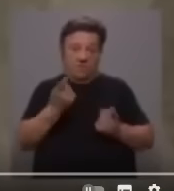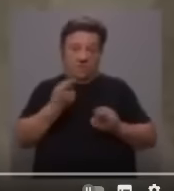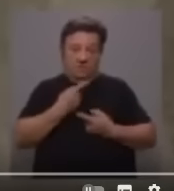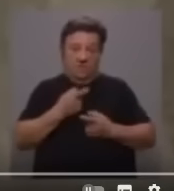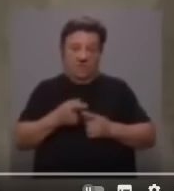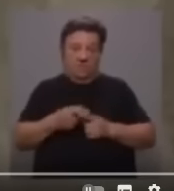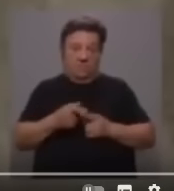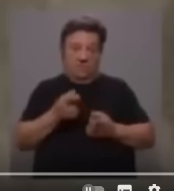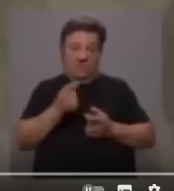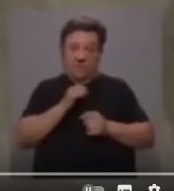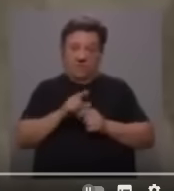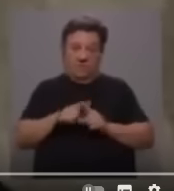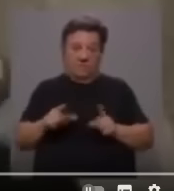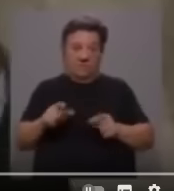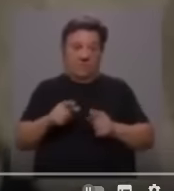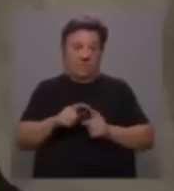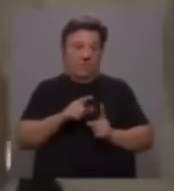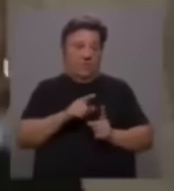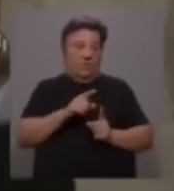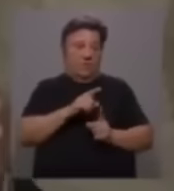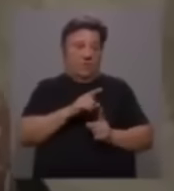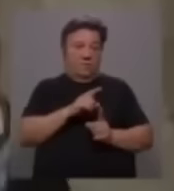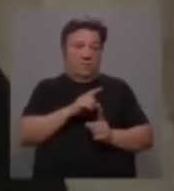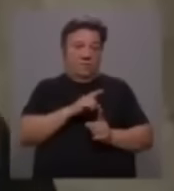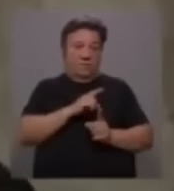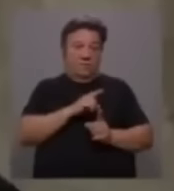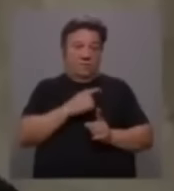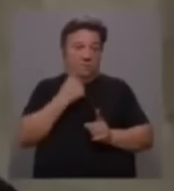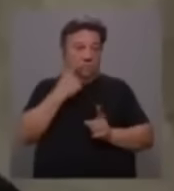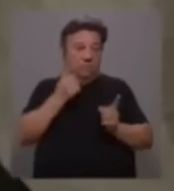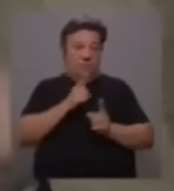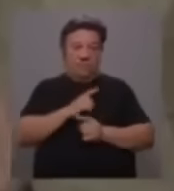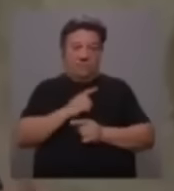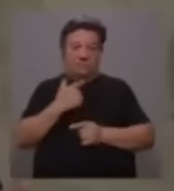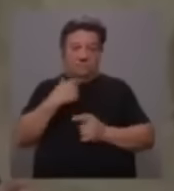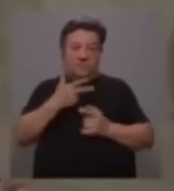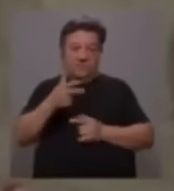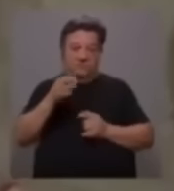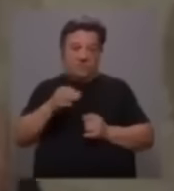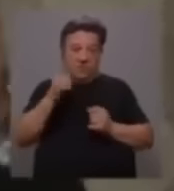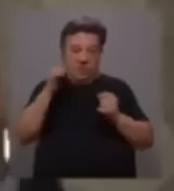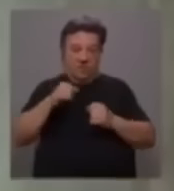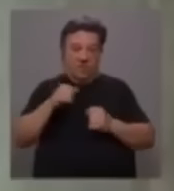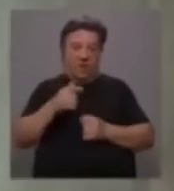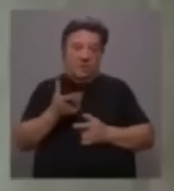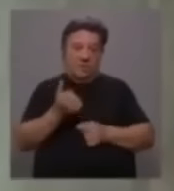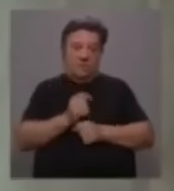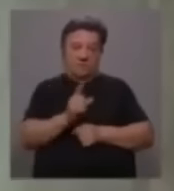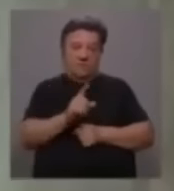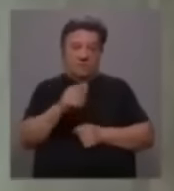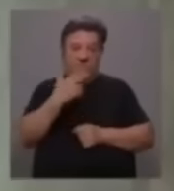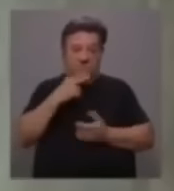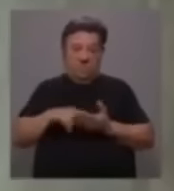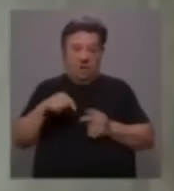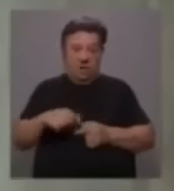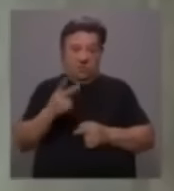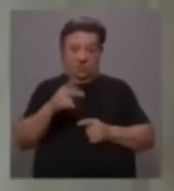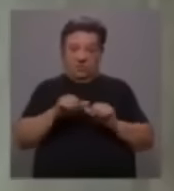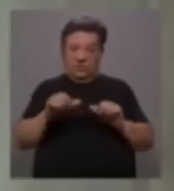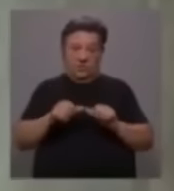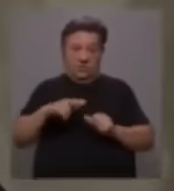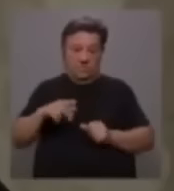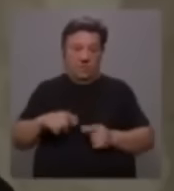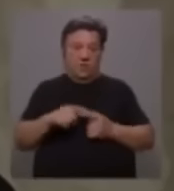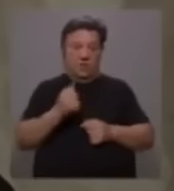fomentar esta dicotomia entre público e privado 100% de acordo então não o façam porque ainda hoje há de facto dois sistemas Neste